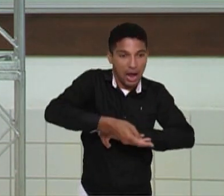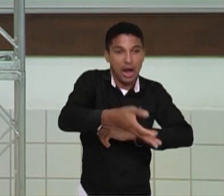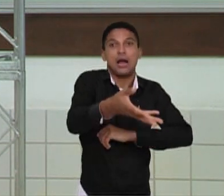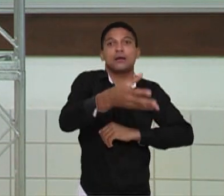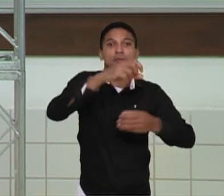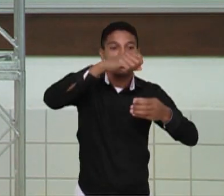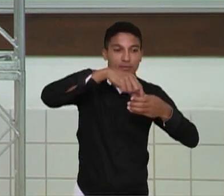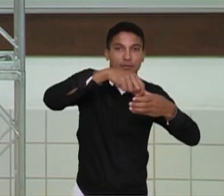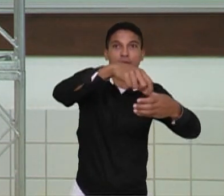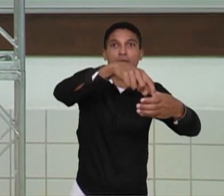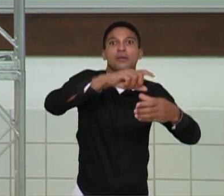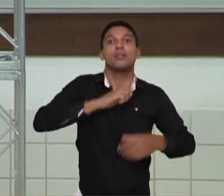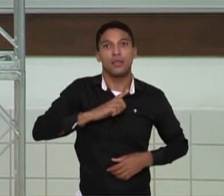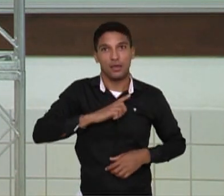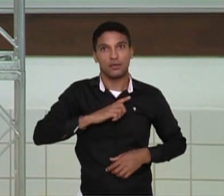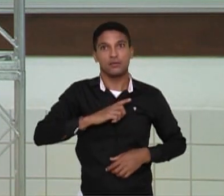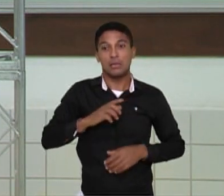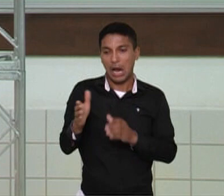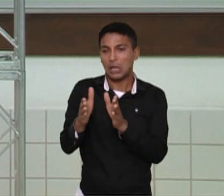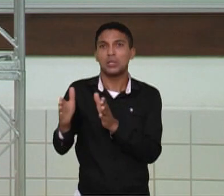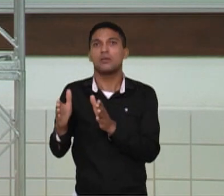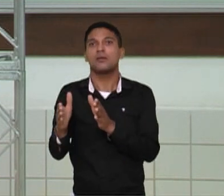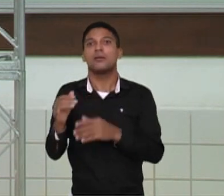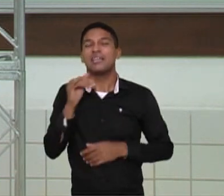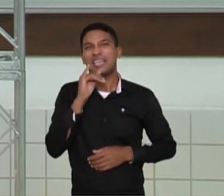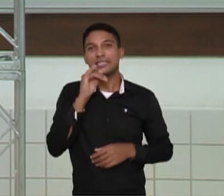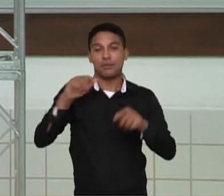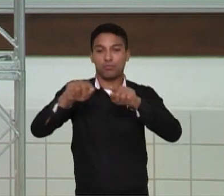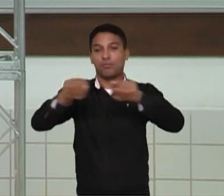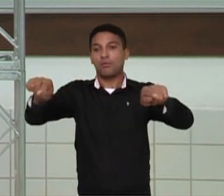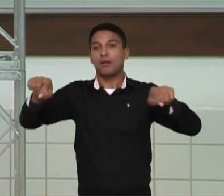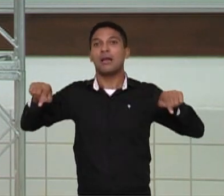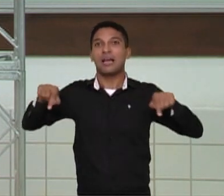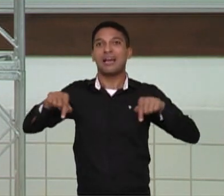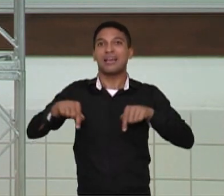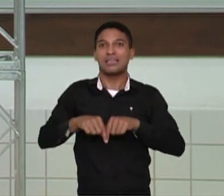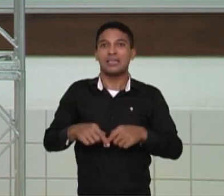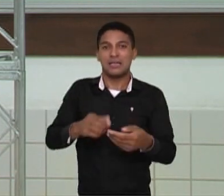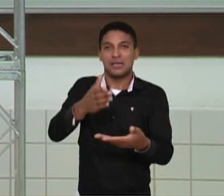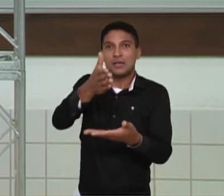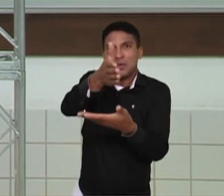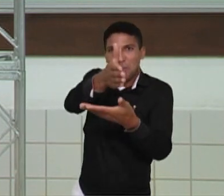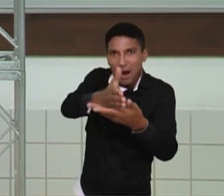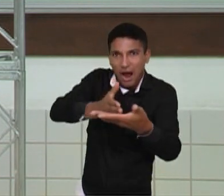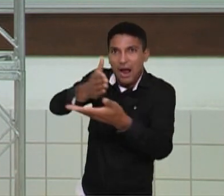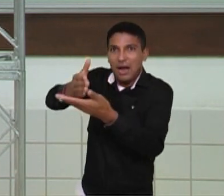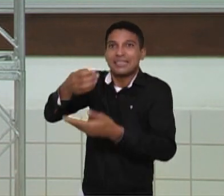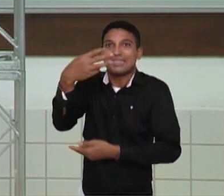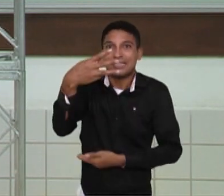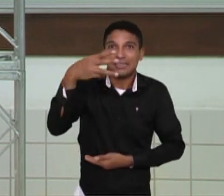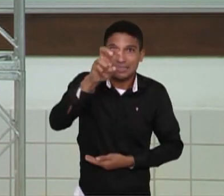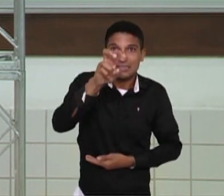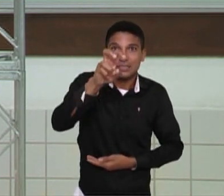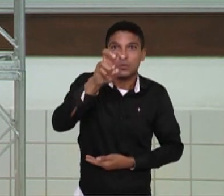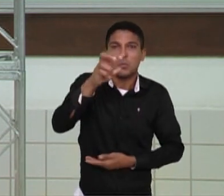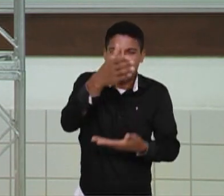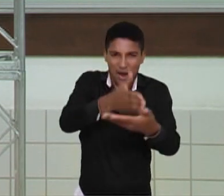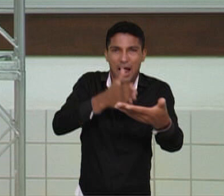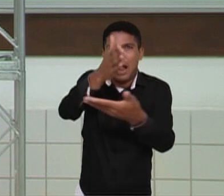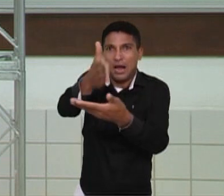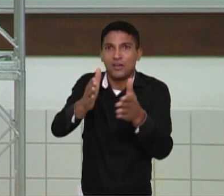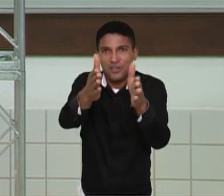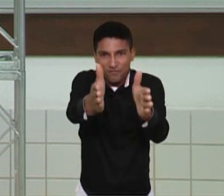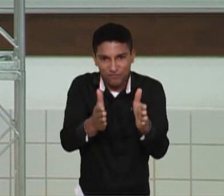35. Porque imagina que você dividiu a fazenda em 35 partes, ocupou 29 com plantação e ainda ficou